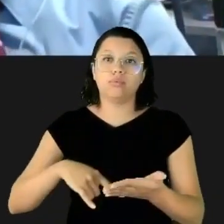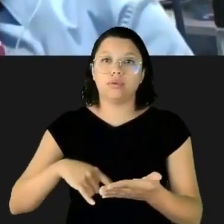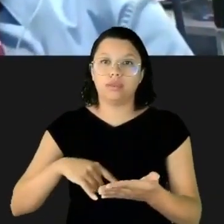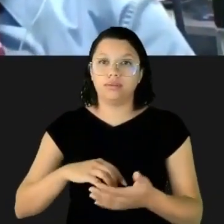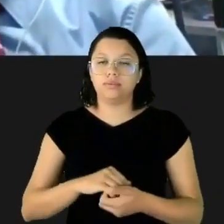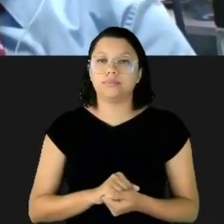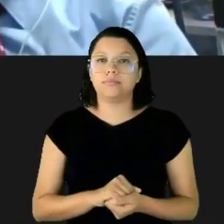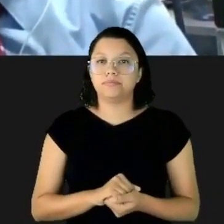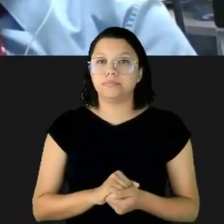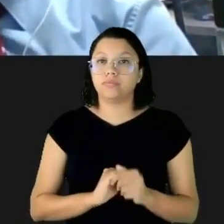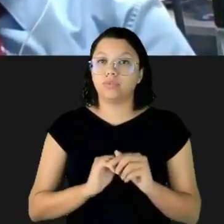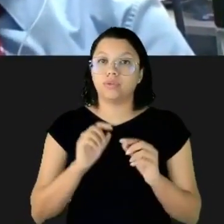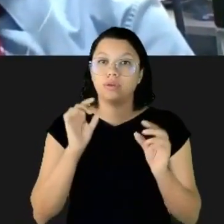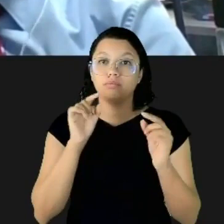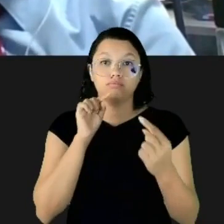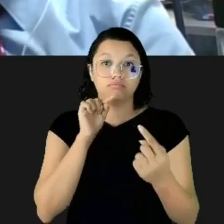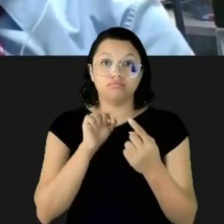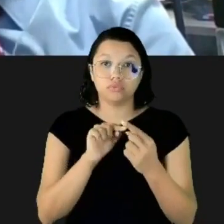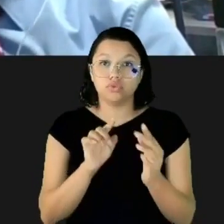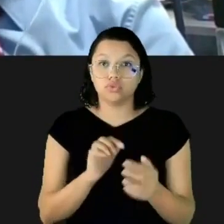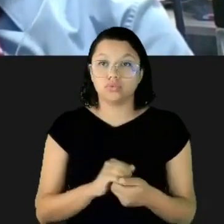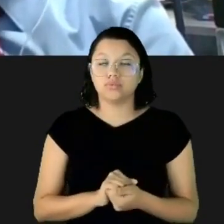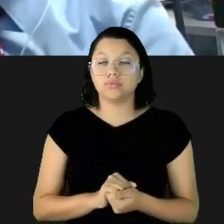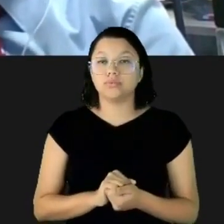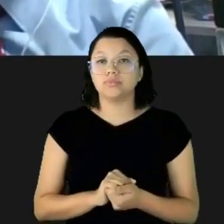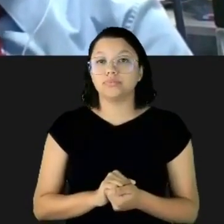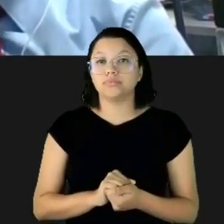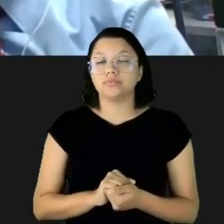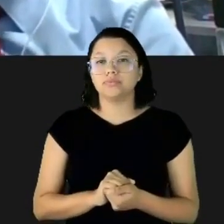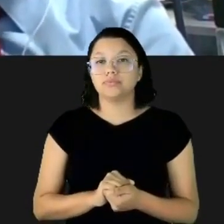documento num documento específico